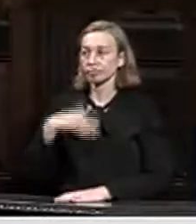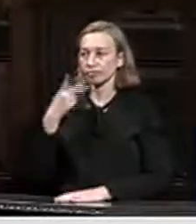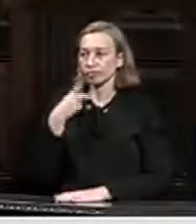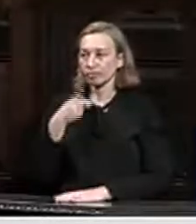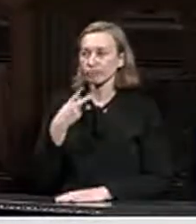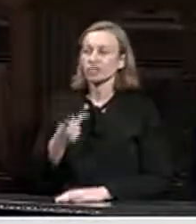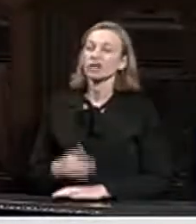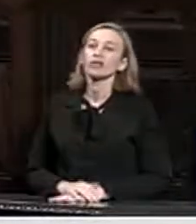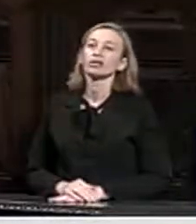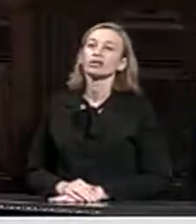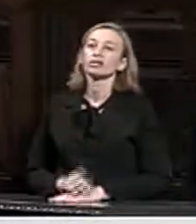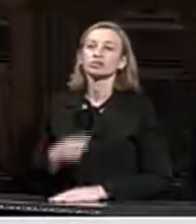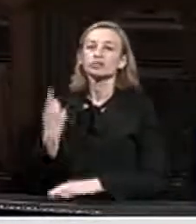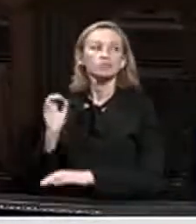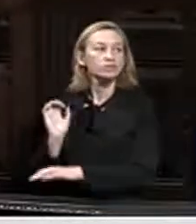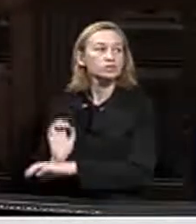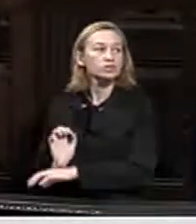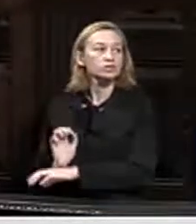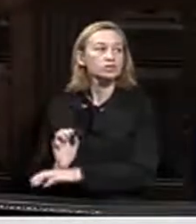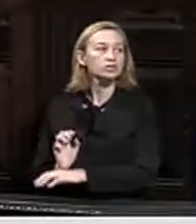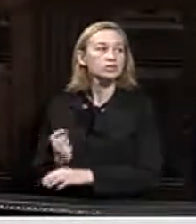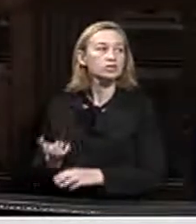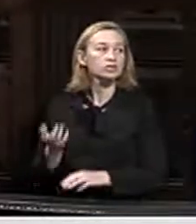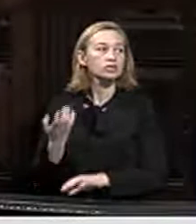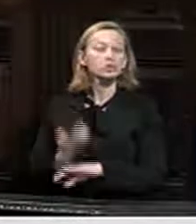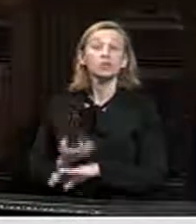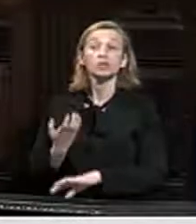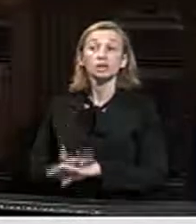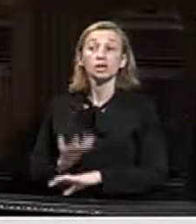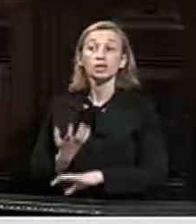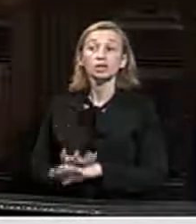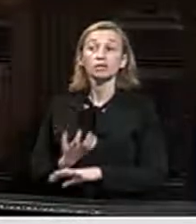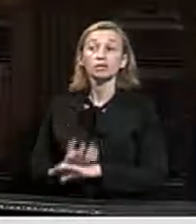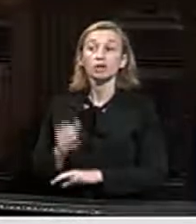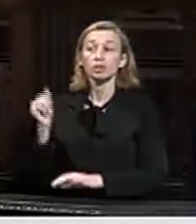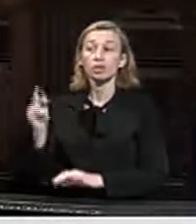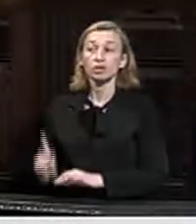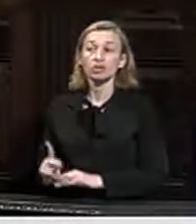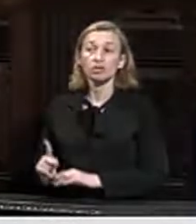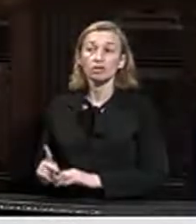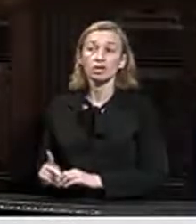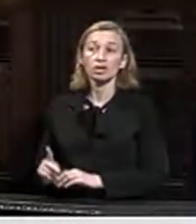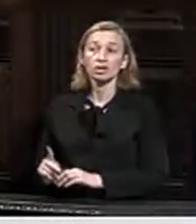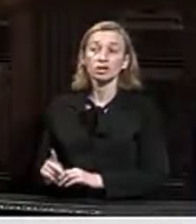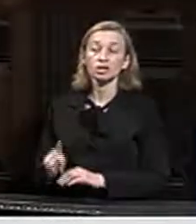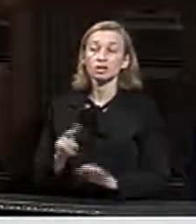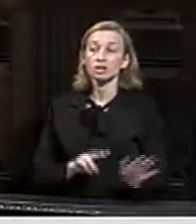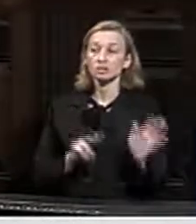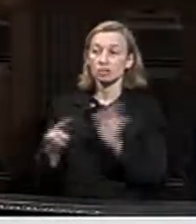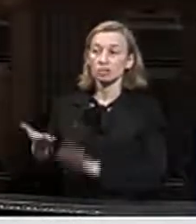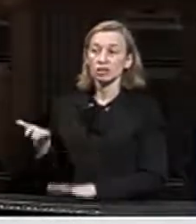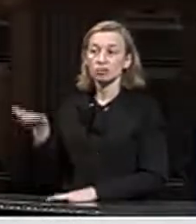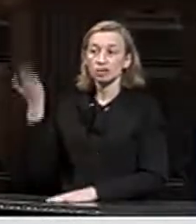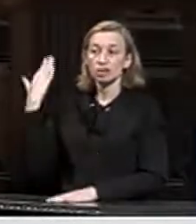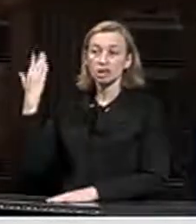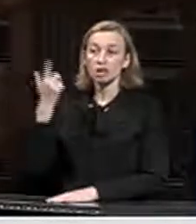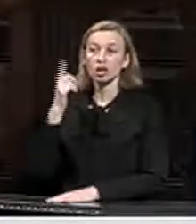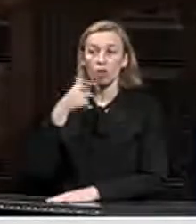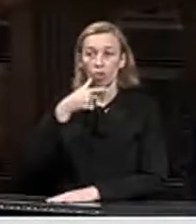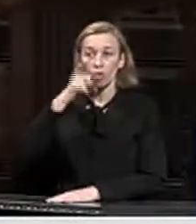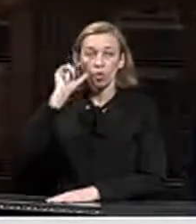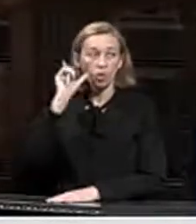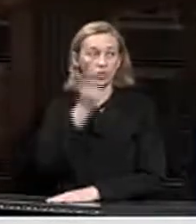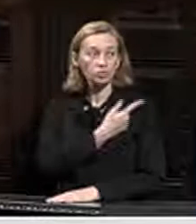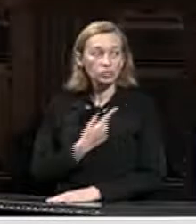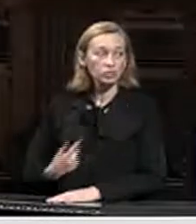diz respeito ainda de matéria que foi aprovada nessa Assembleia Legislativa na semana passada e ontem sancionada pelo governador do